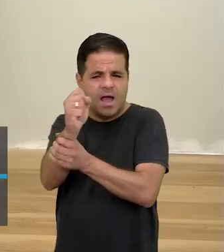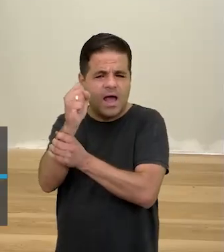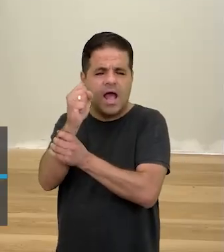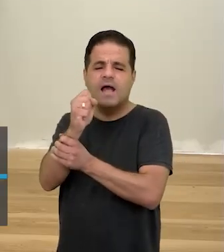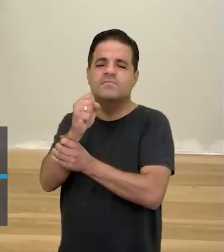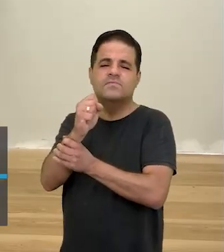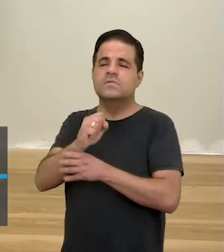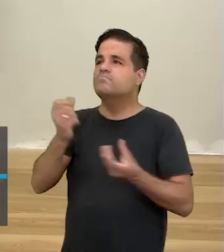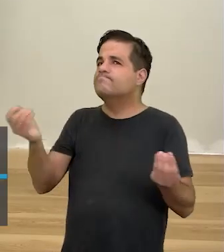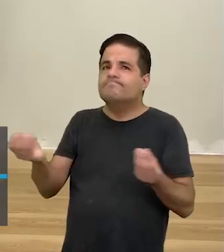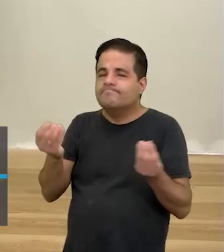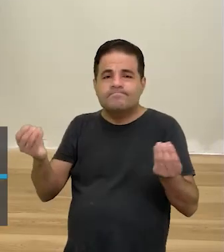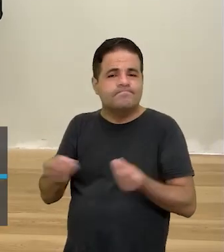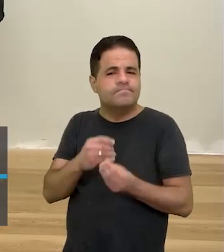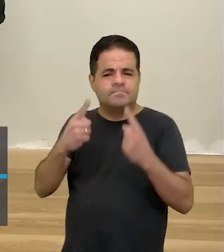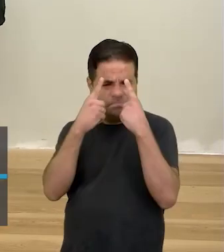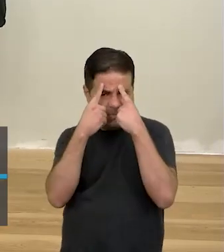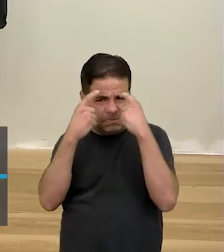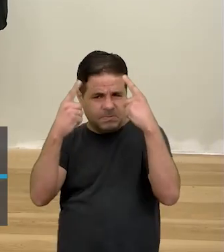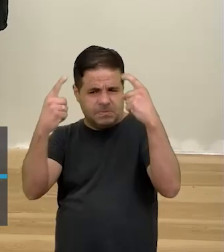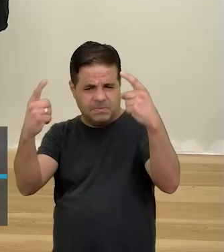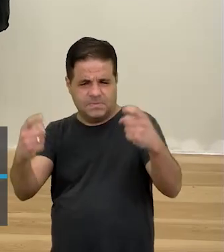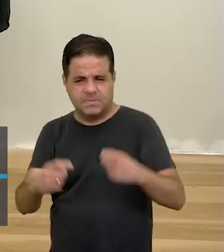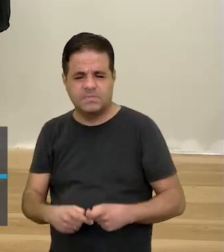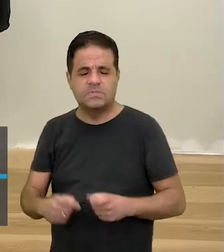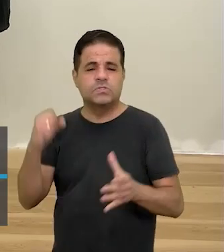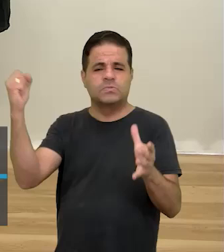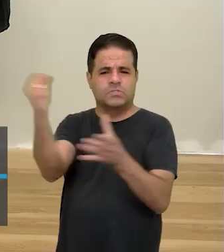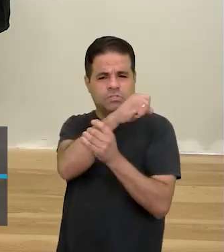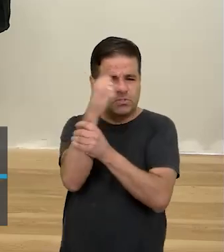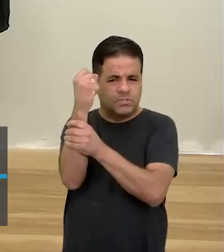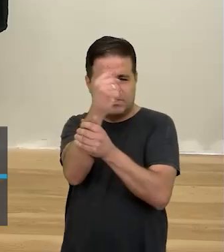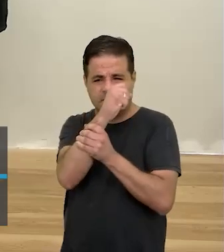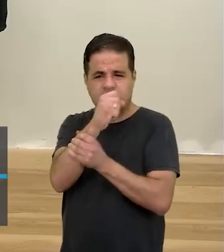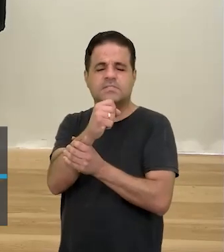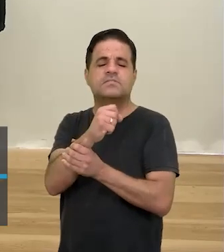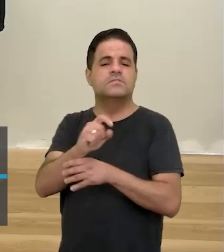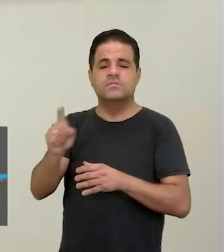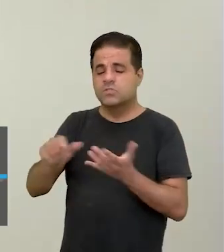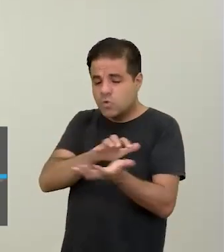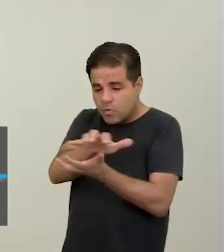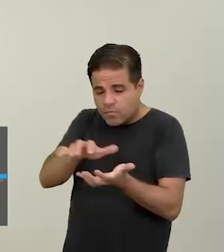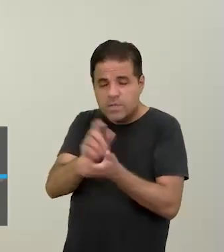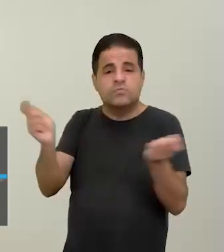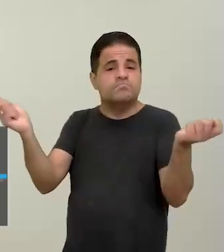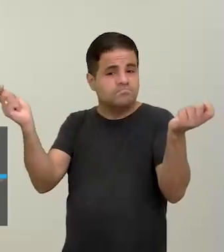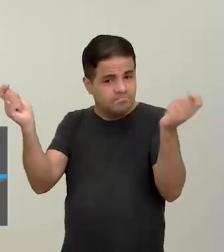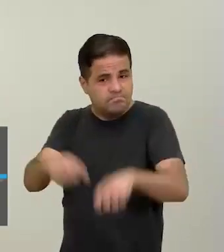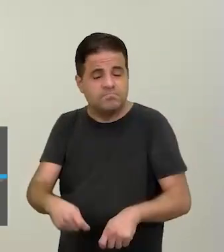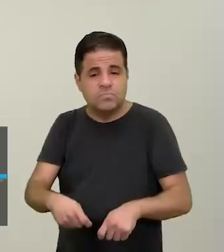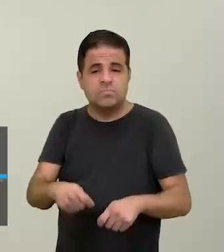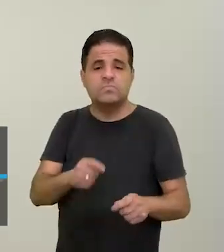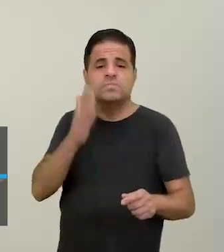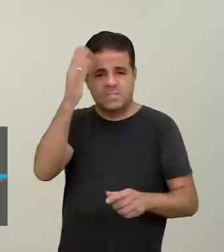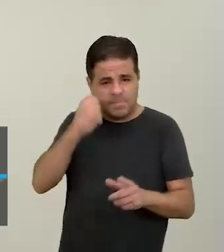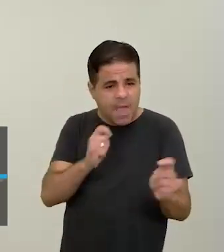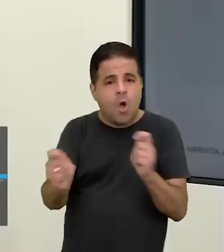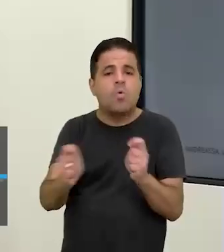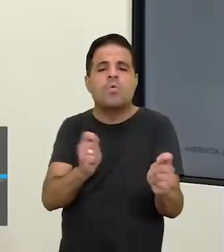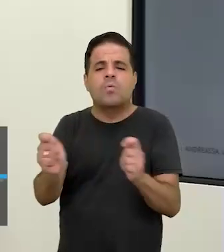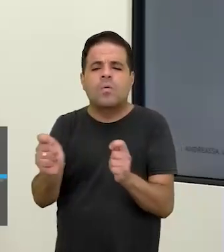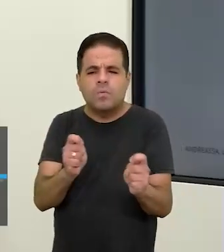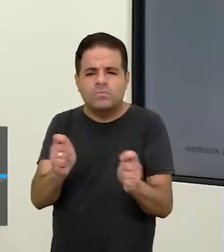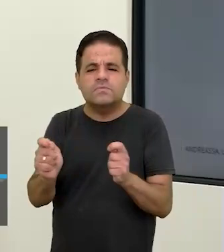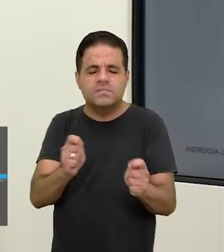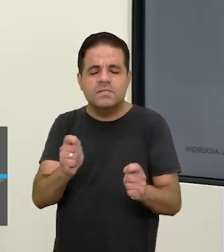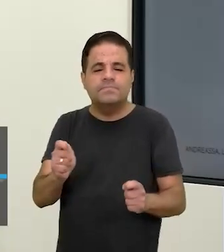sejam conflitos violentos ou agressivos, né? Mas que esses sejam conflitos que a gente pode administrar, vamos colocar